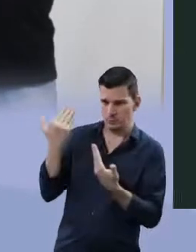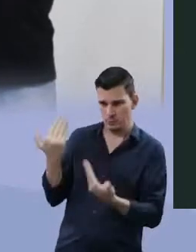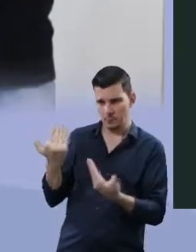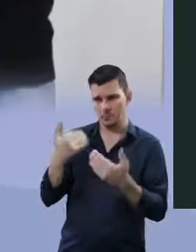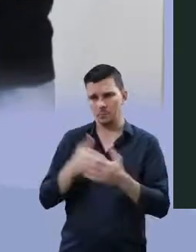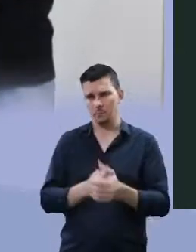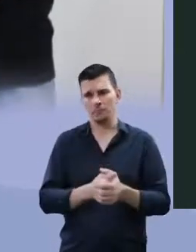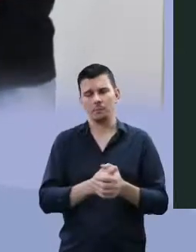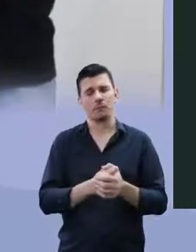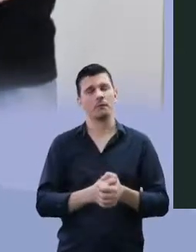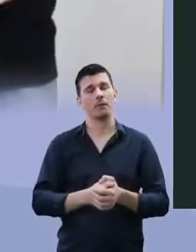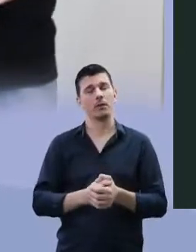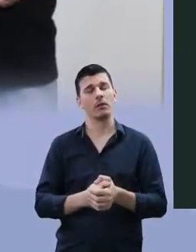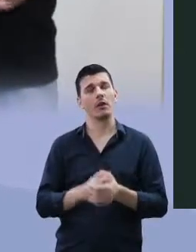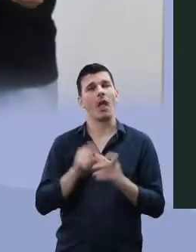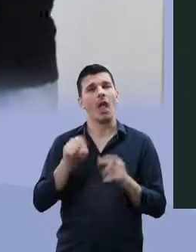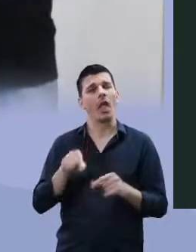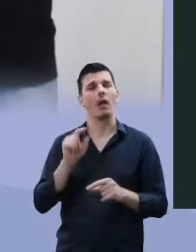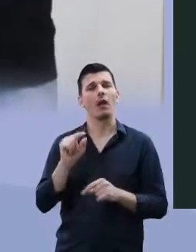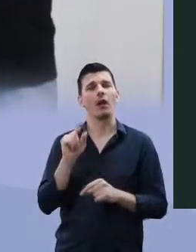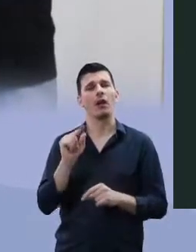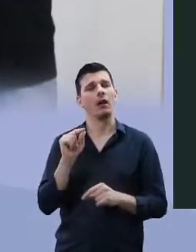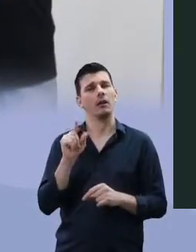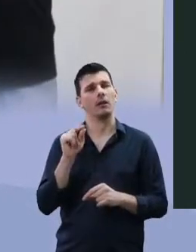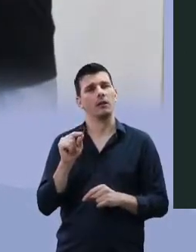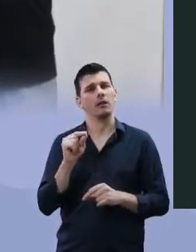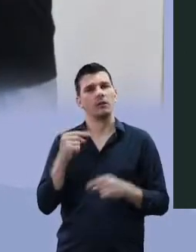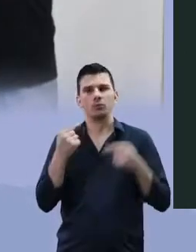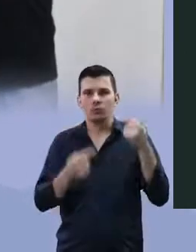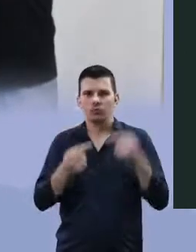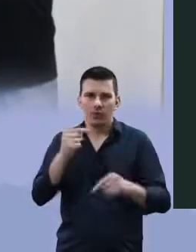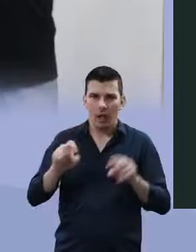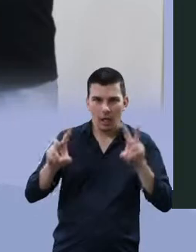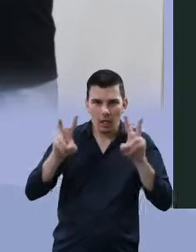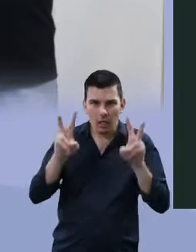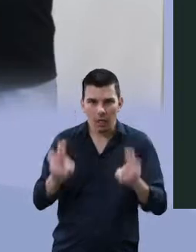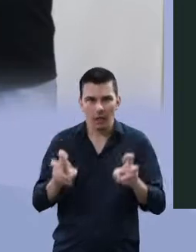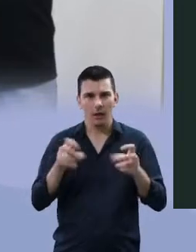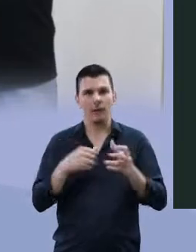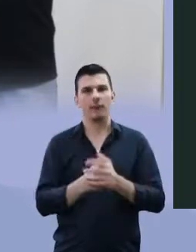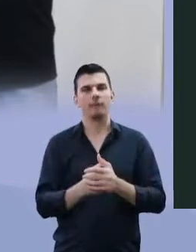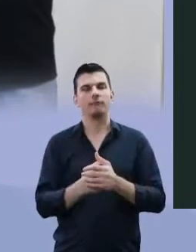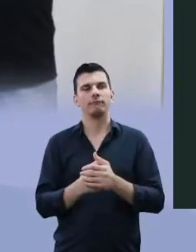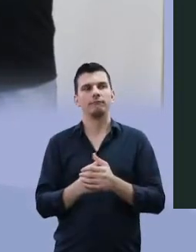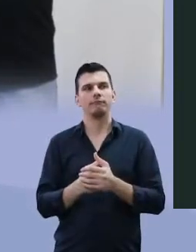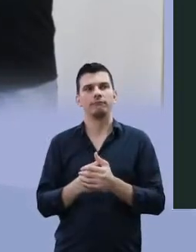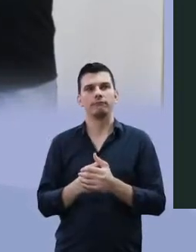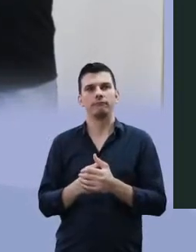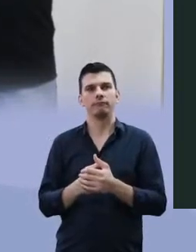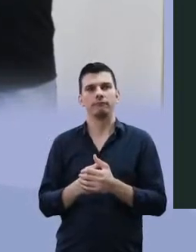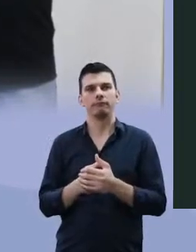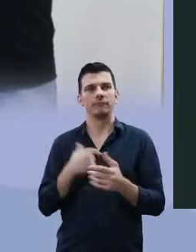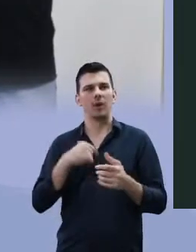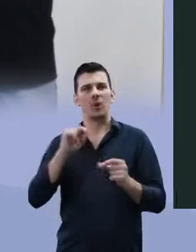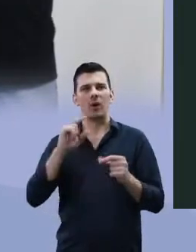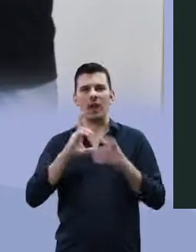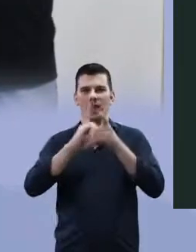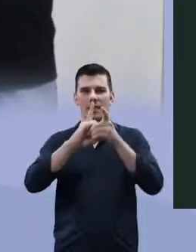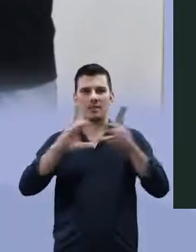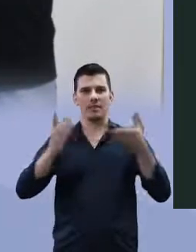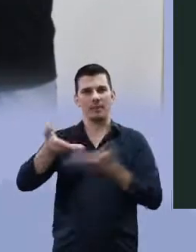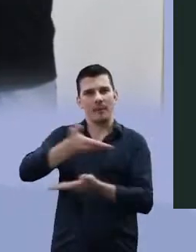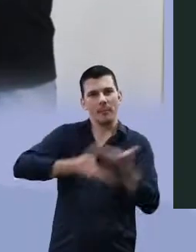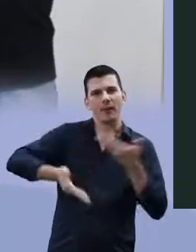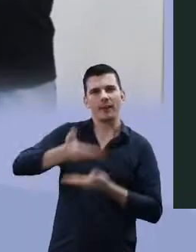na discussão sobre o Gilberto Freire, é justamente a discussão sobre a existência de um mito